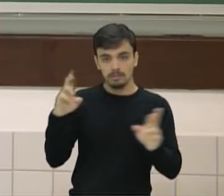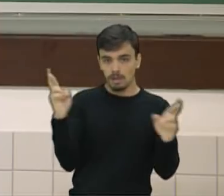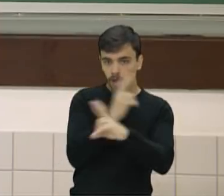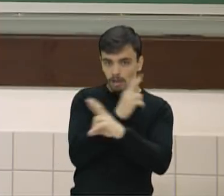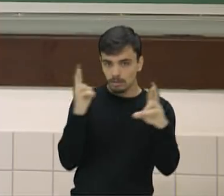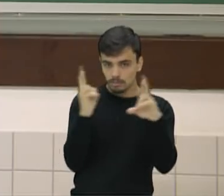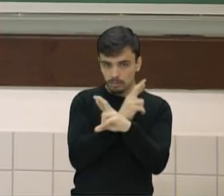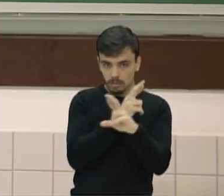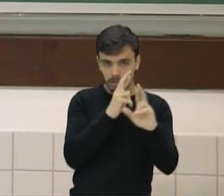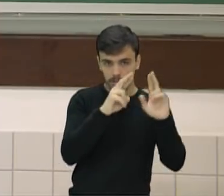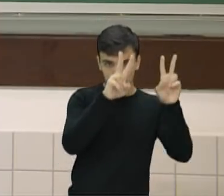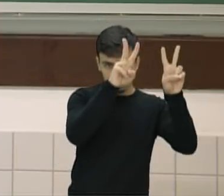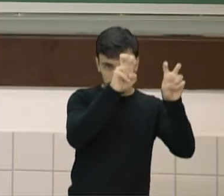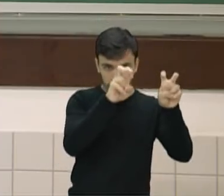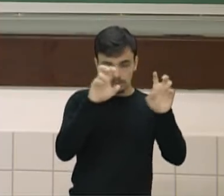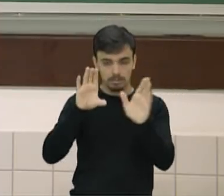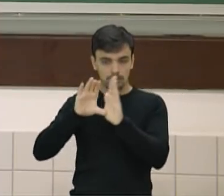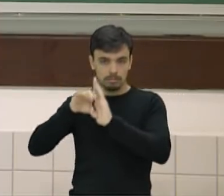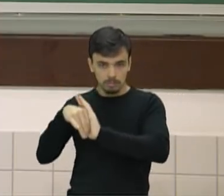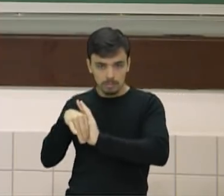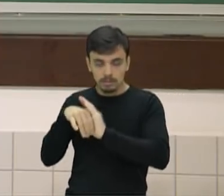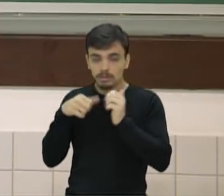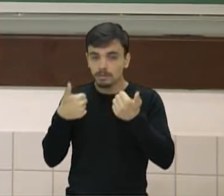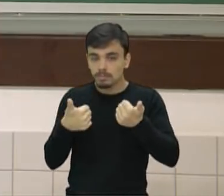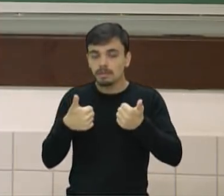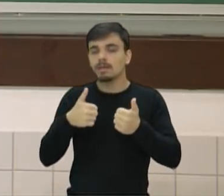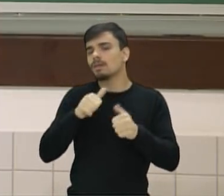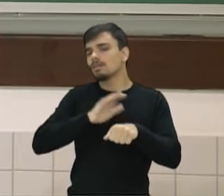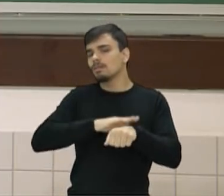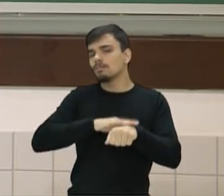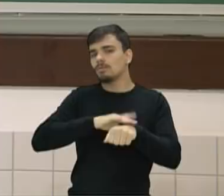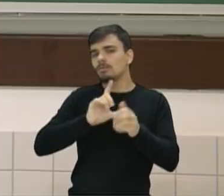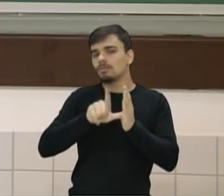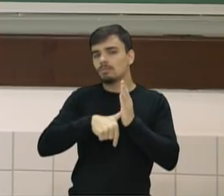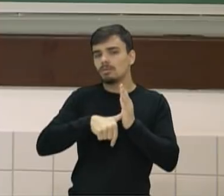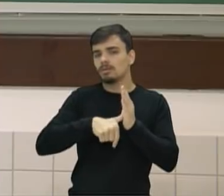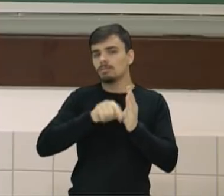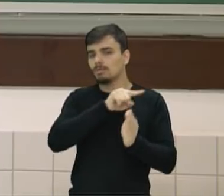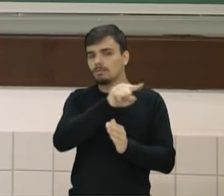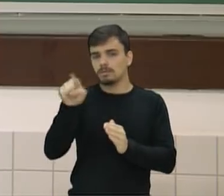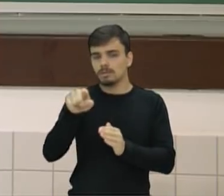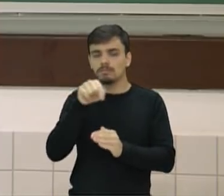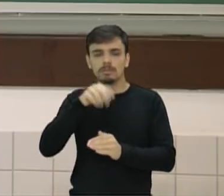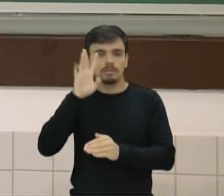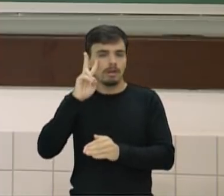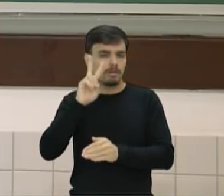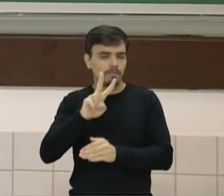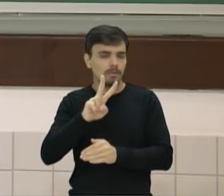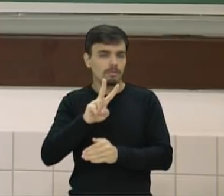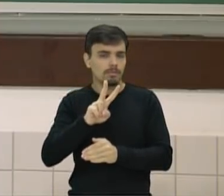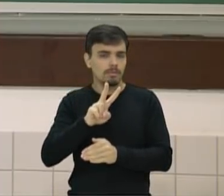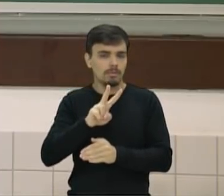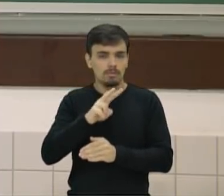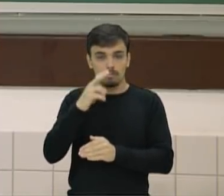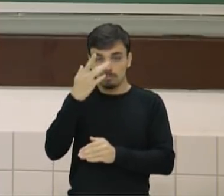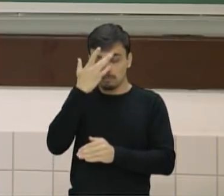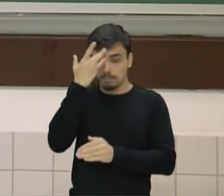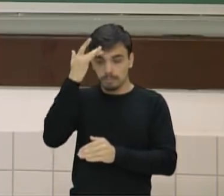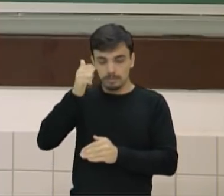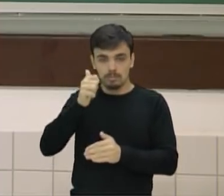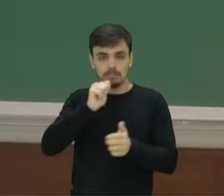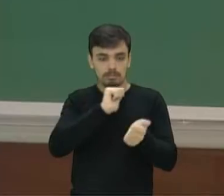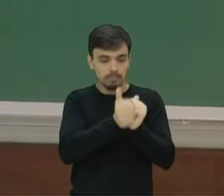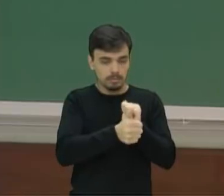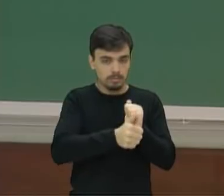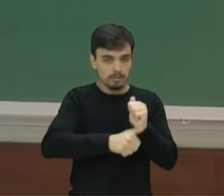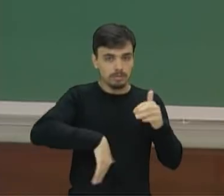relacionar os temas com os conceitos. E depois eu deixo uma sugestão e uma provocação. Você já viu um jogador ir